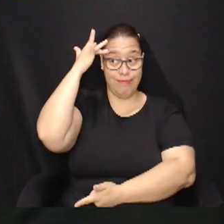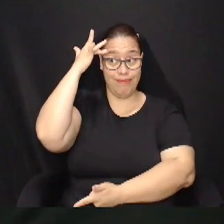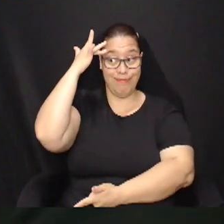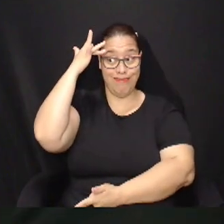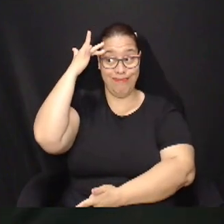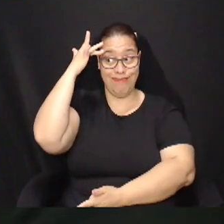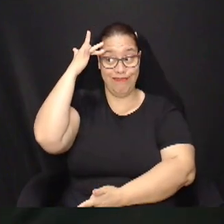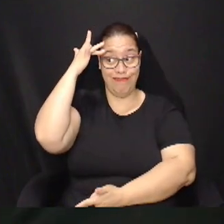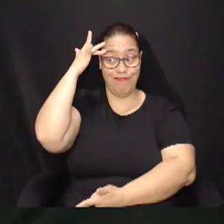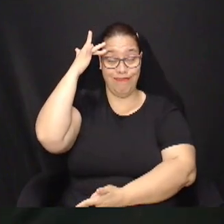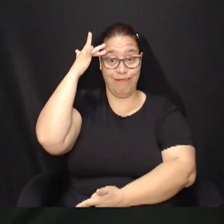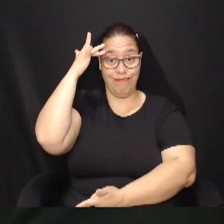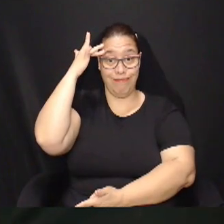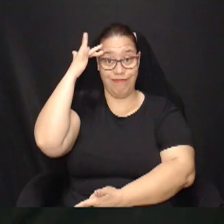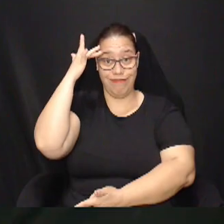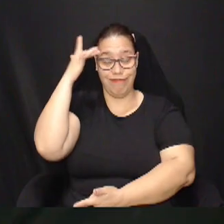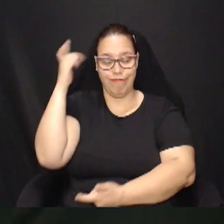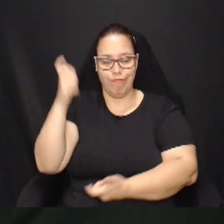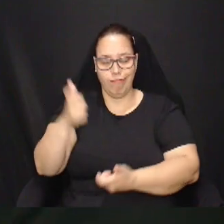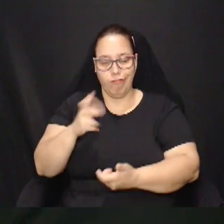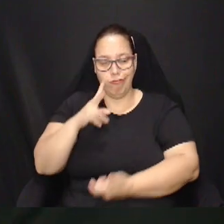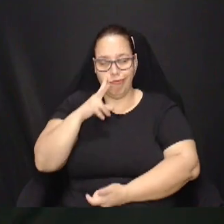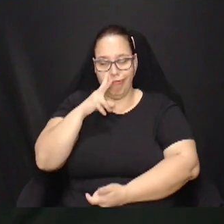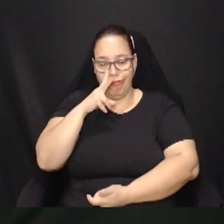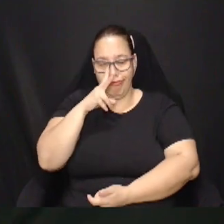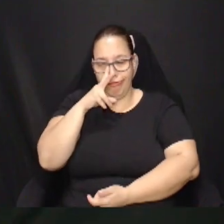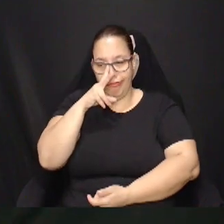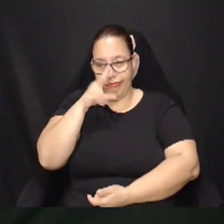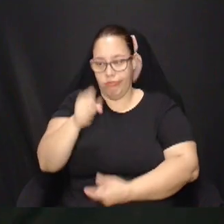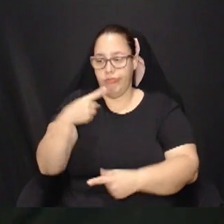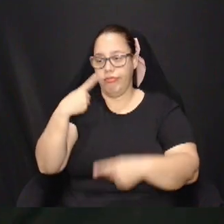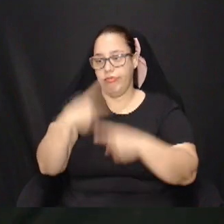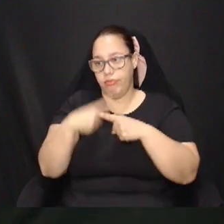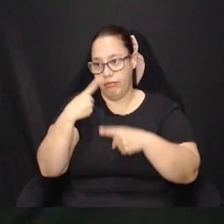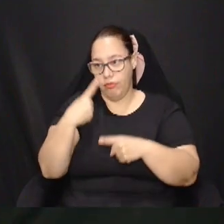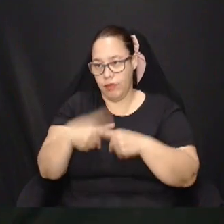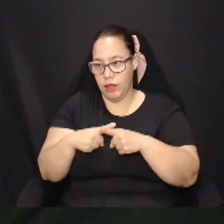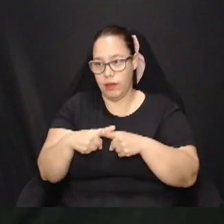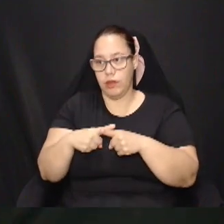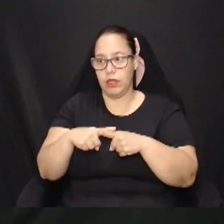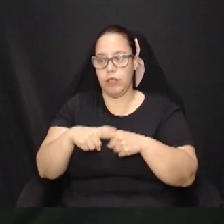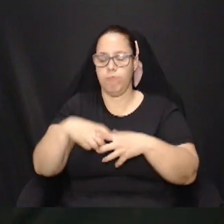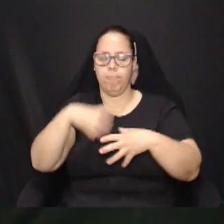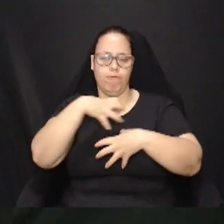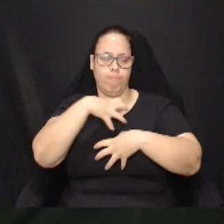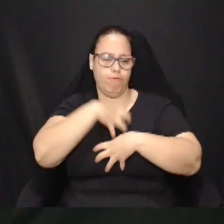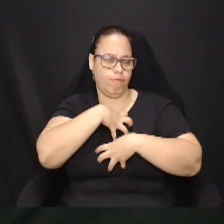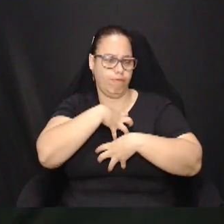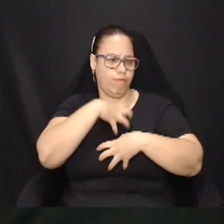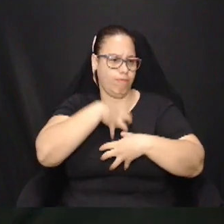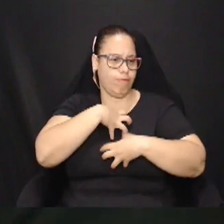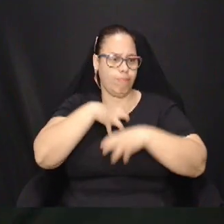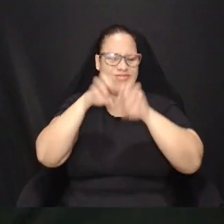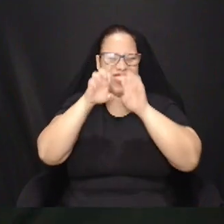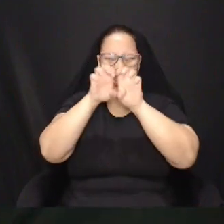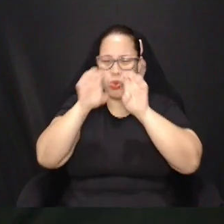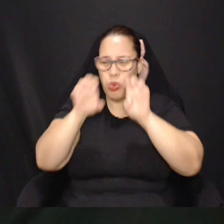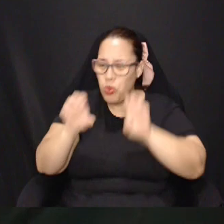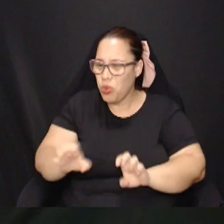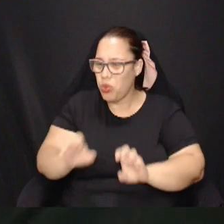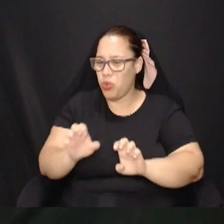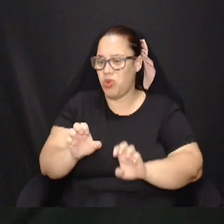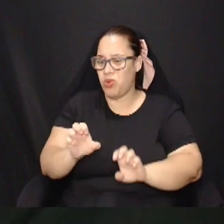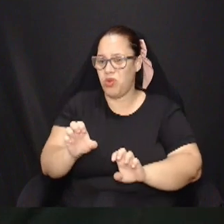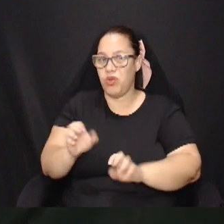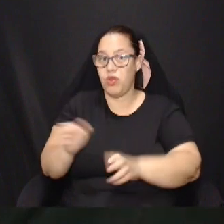muito extenso, porque é algo que vai mexer com toda a estrutura, né? Gostaria que você trouxesse